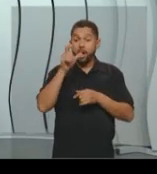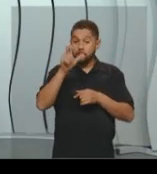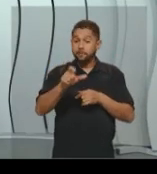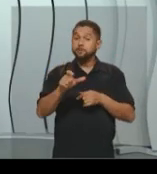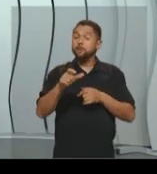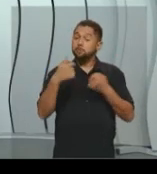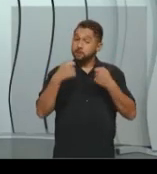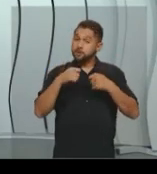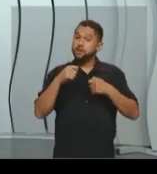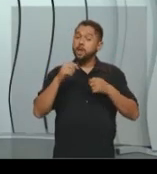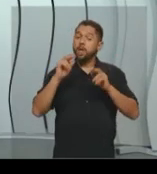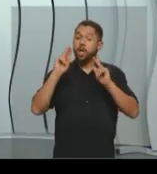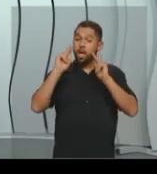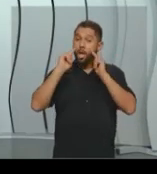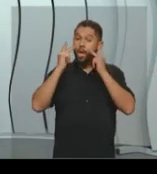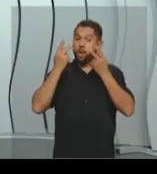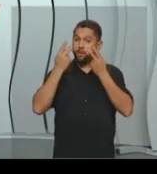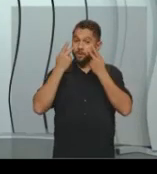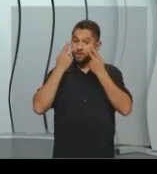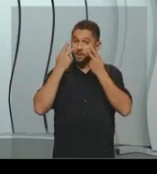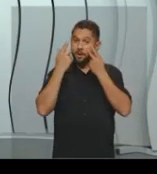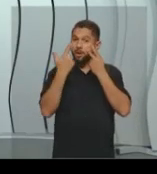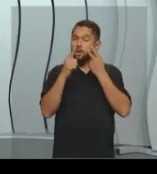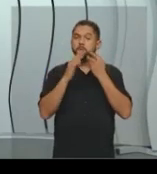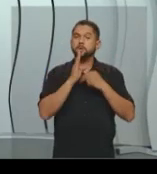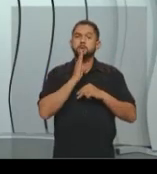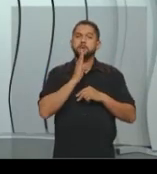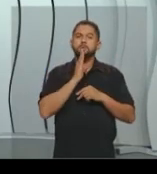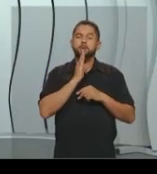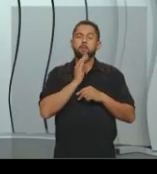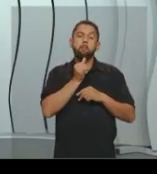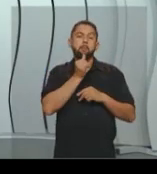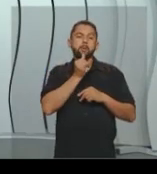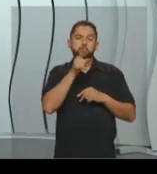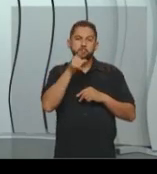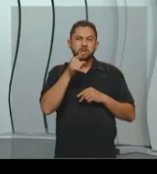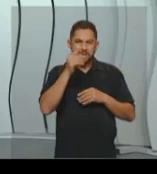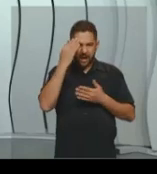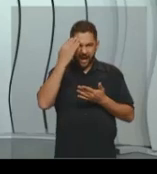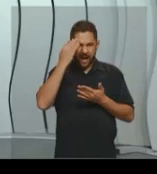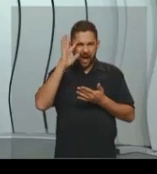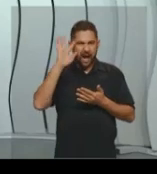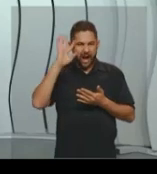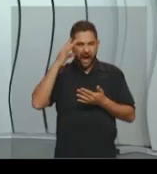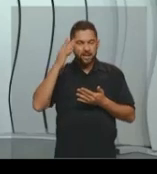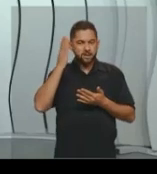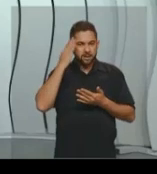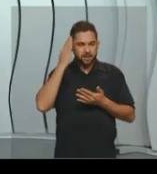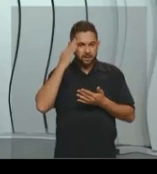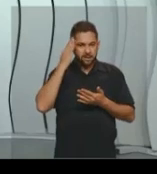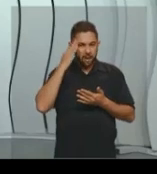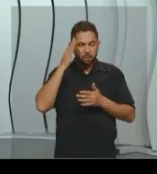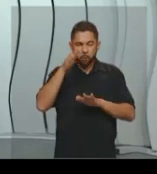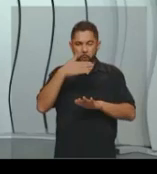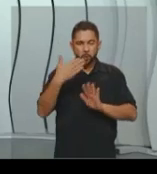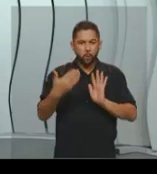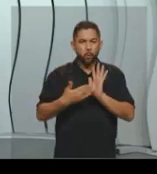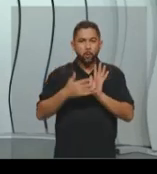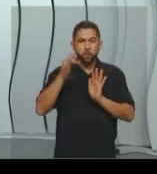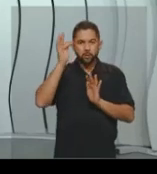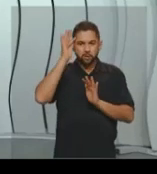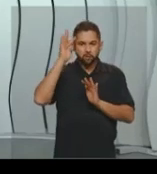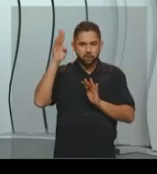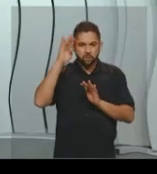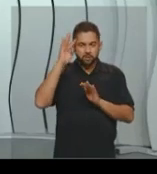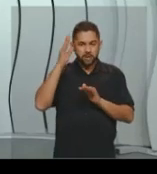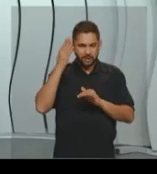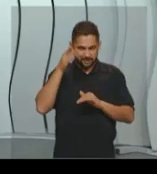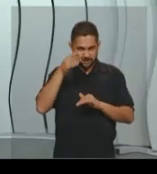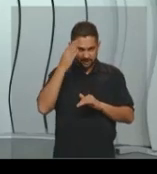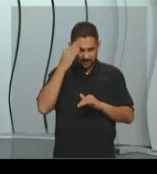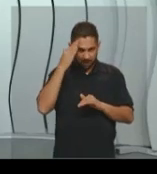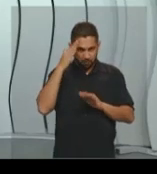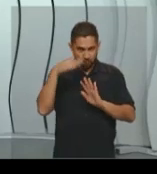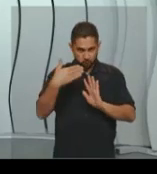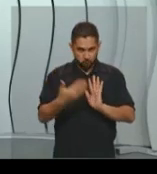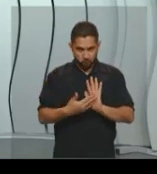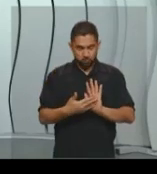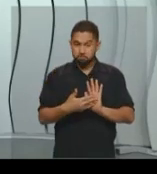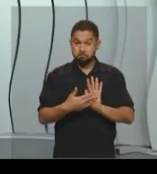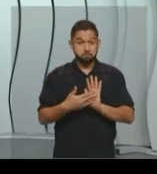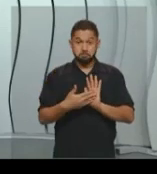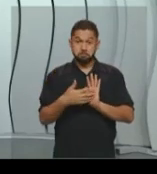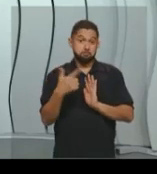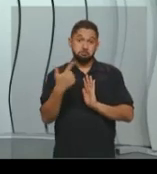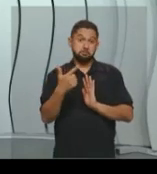assunto. Se você achar que sabe tudo de filosofia, você não estaria assistindo essa videoaula. Se você achar que sabe tudo